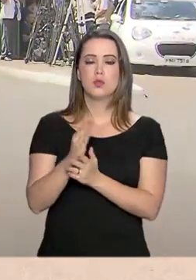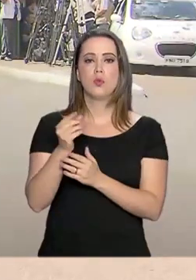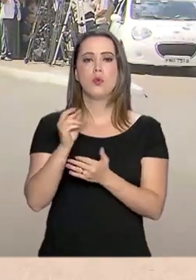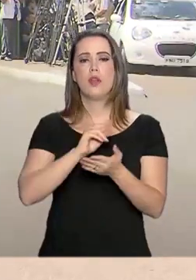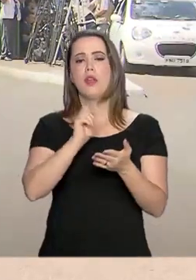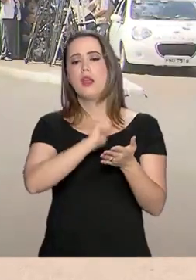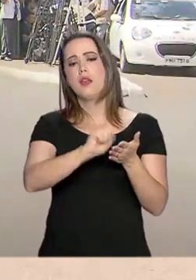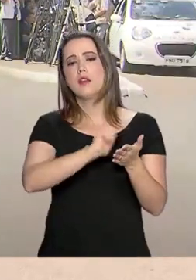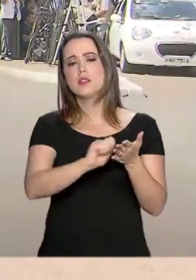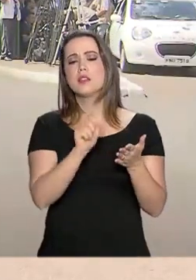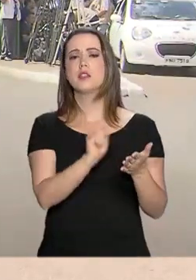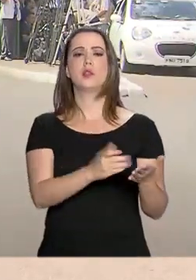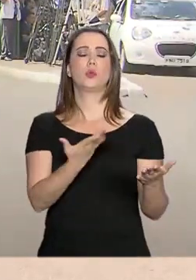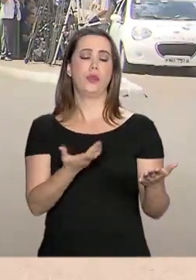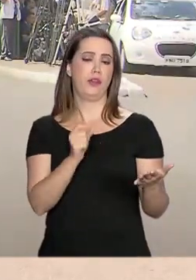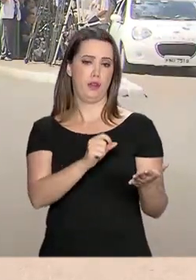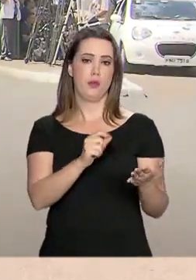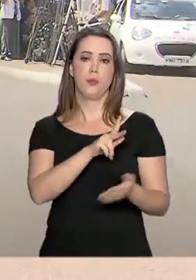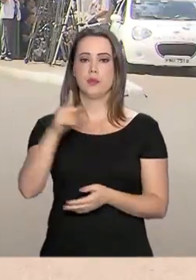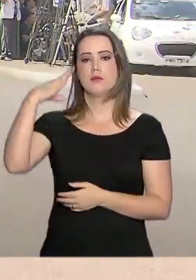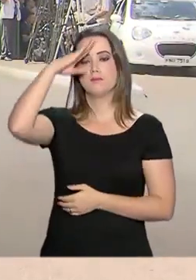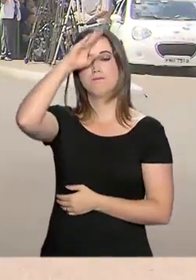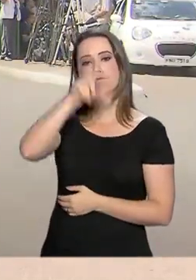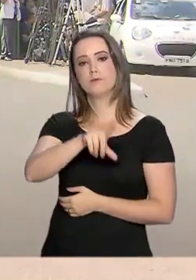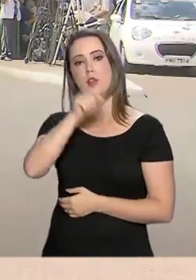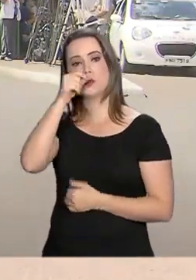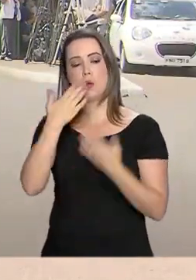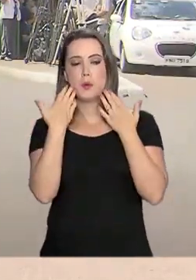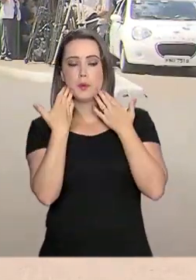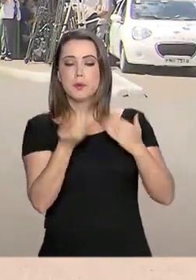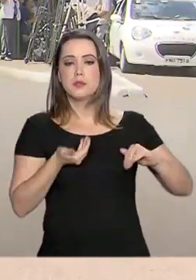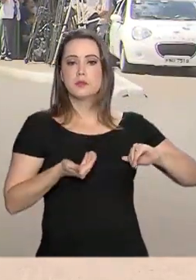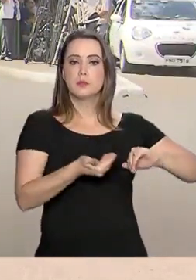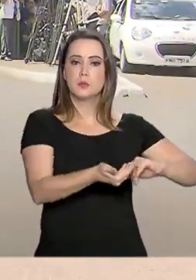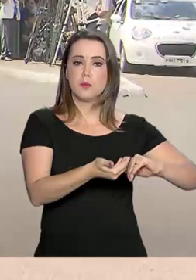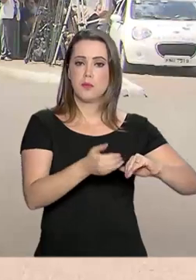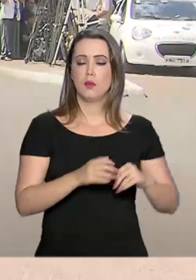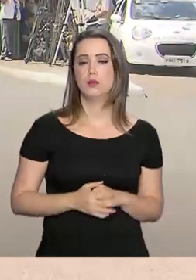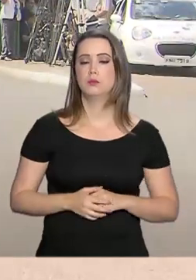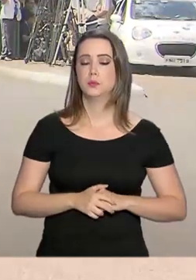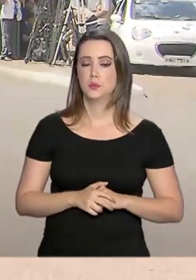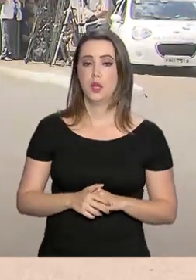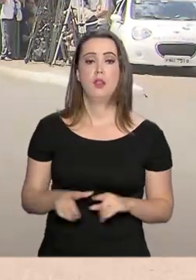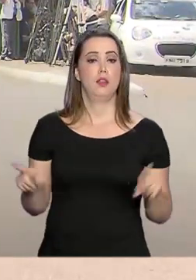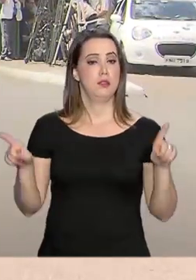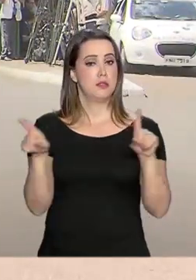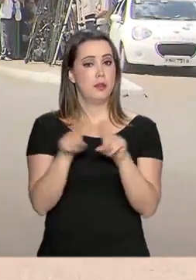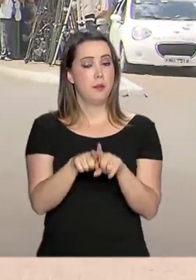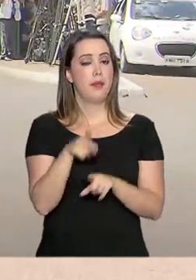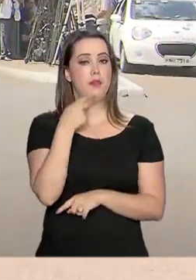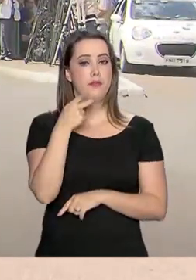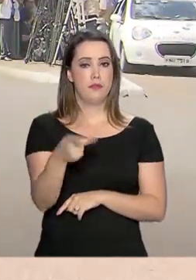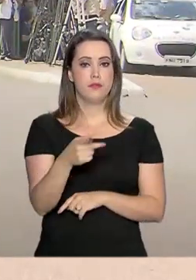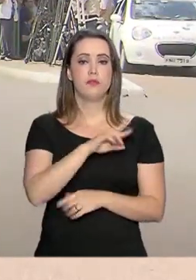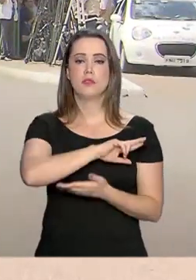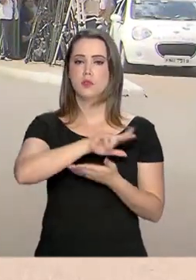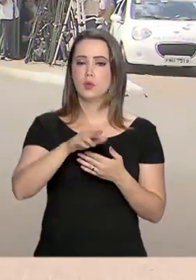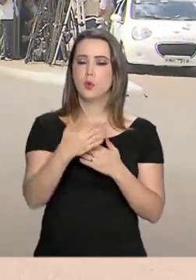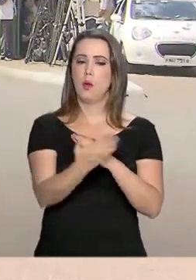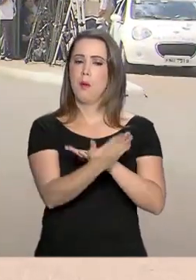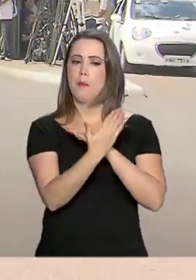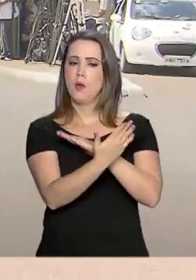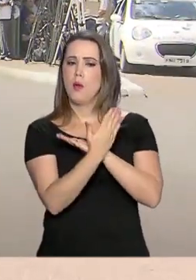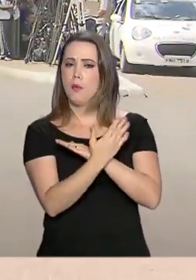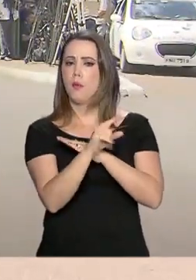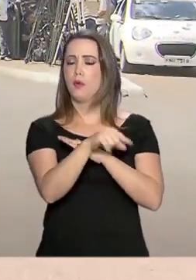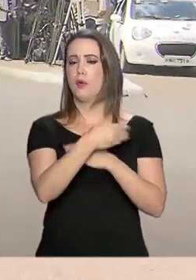redação final que será apresentada ao Congresso Nacional. O ministro também afirmou que o governo está recebendo apoio de prefeitos,